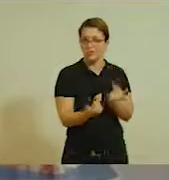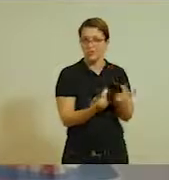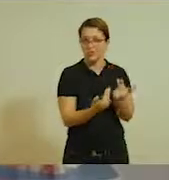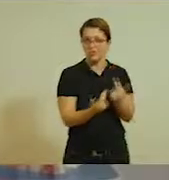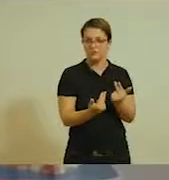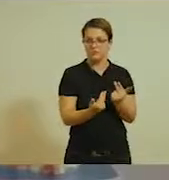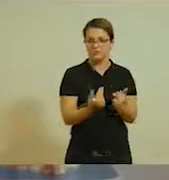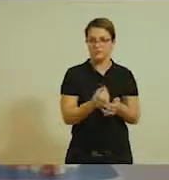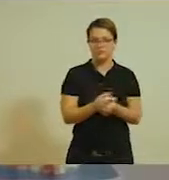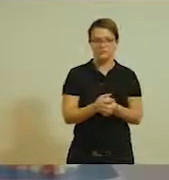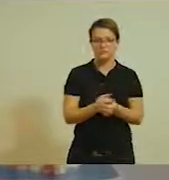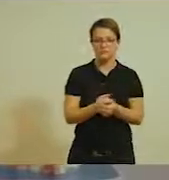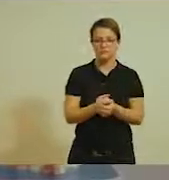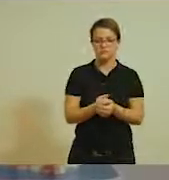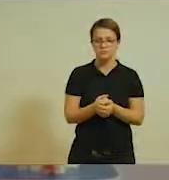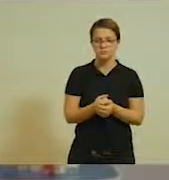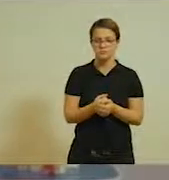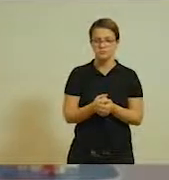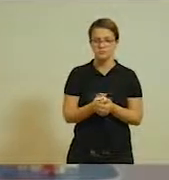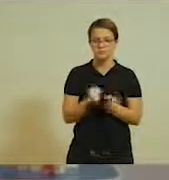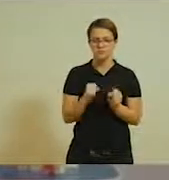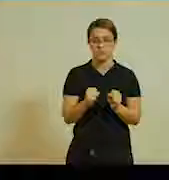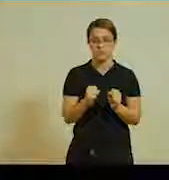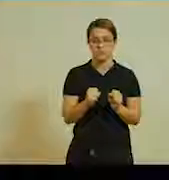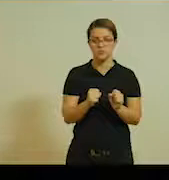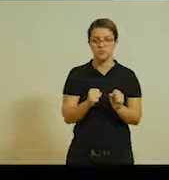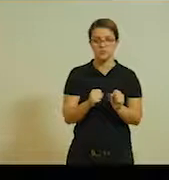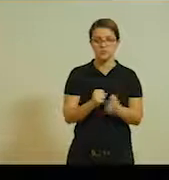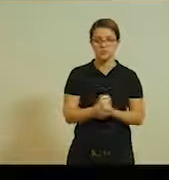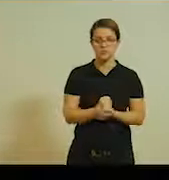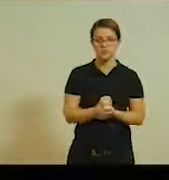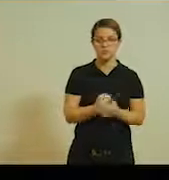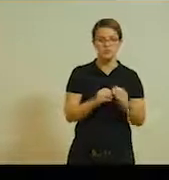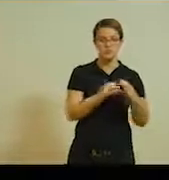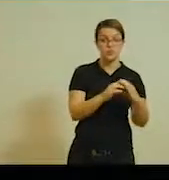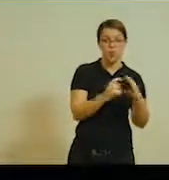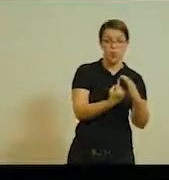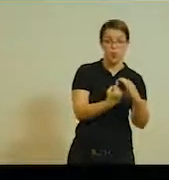igual esse daqui, que estão 3, um do lado do outro.